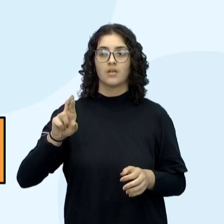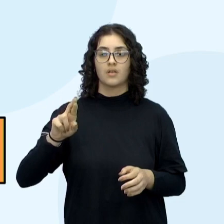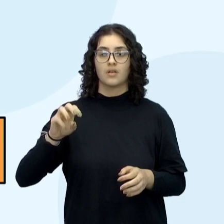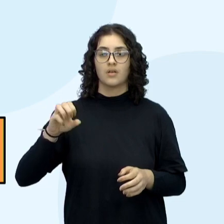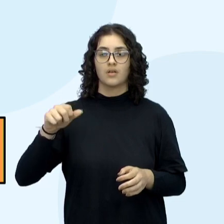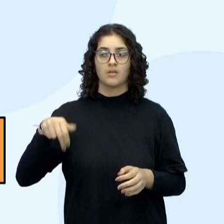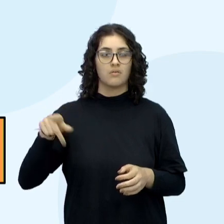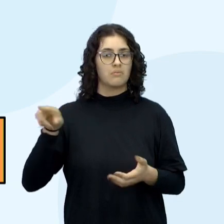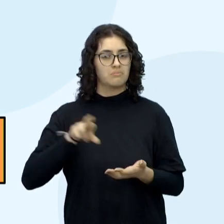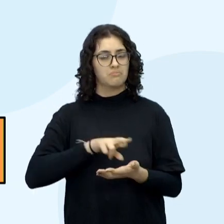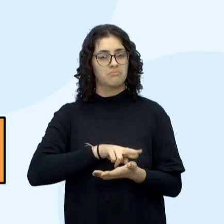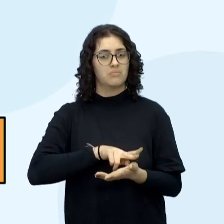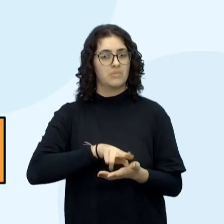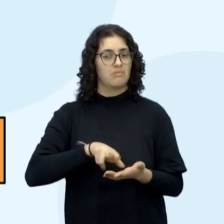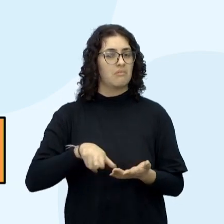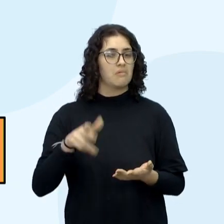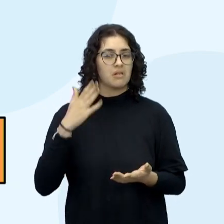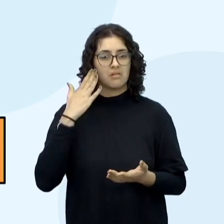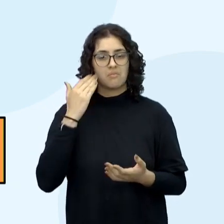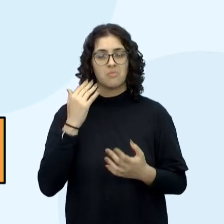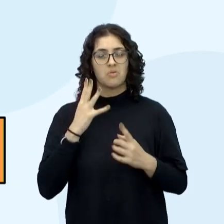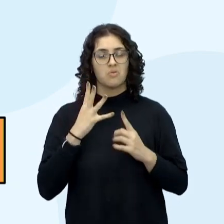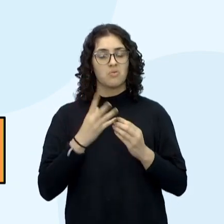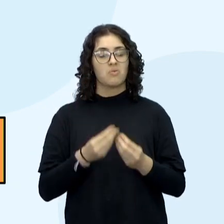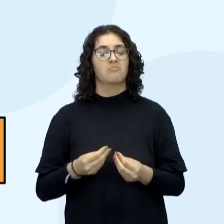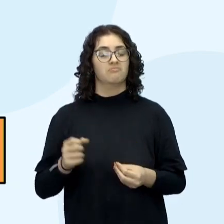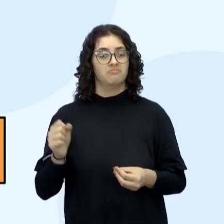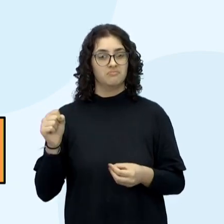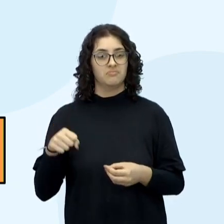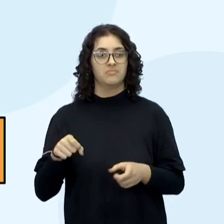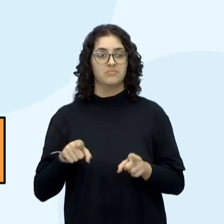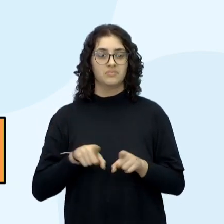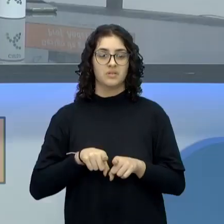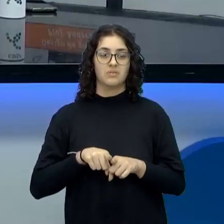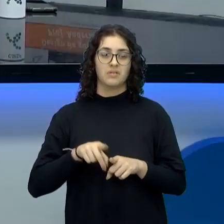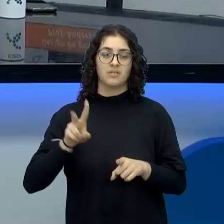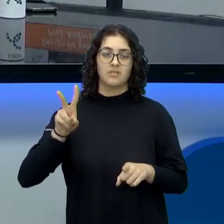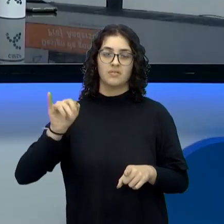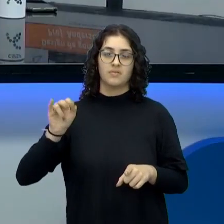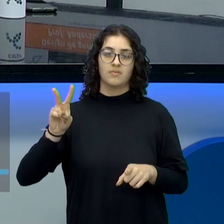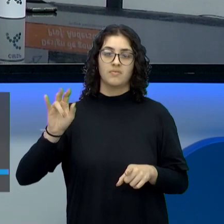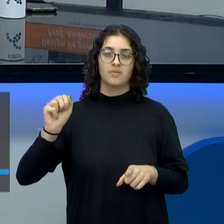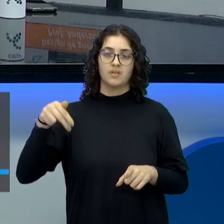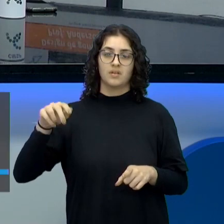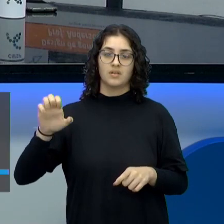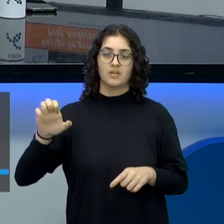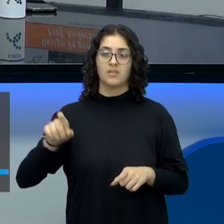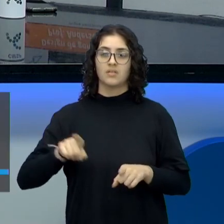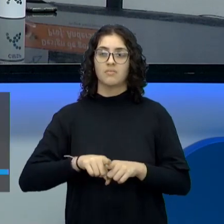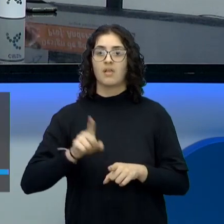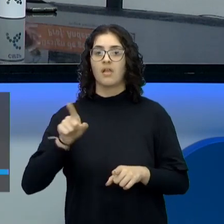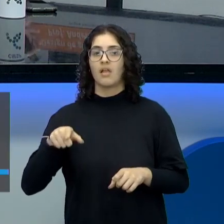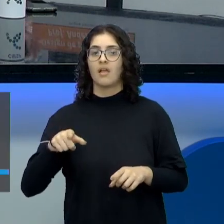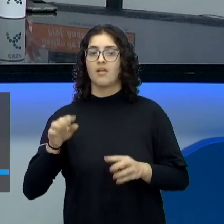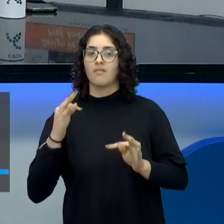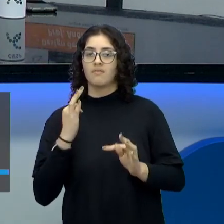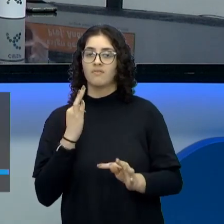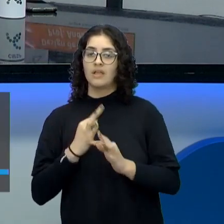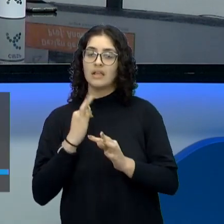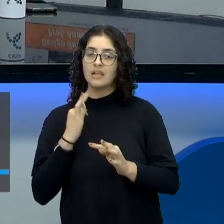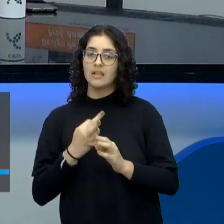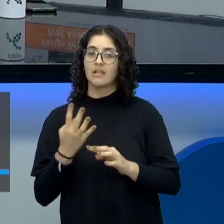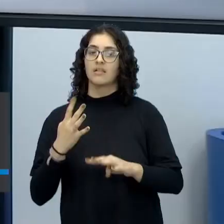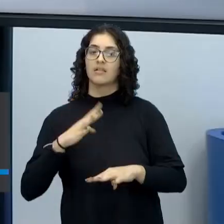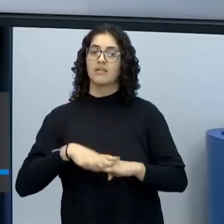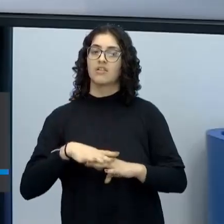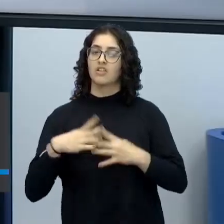multidisciplinar. Ele aí, o Anderson, domina um monte de área, né? É verdade. A Viviane também, porque a Viviane está em física, né? Mas ela também é da parte de matemática, né, Osmar? É isso